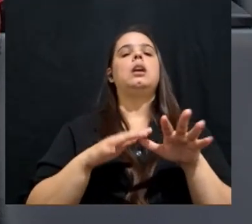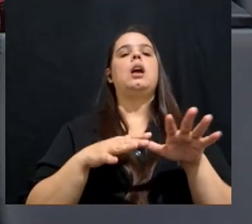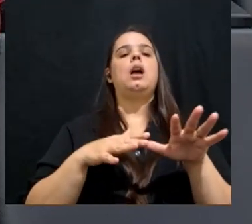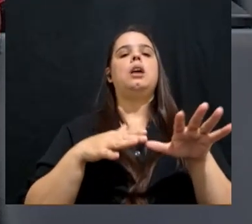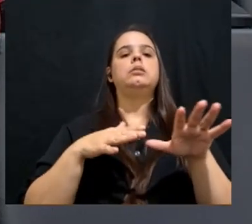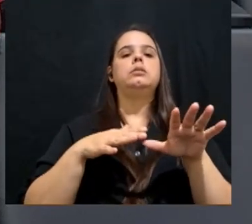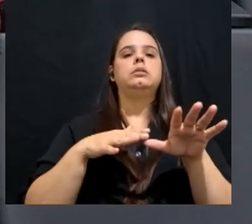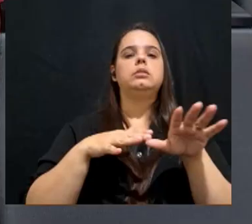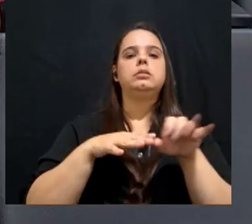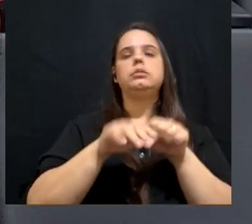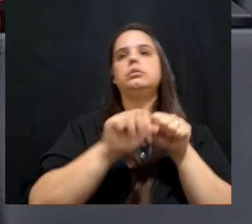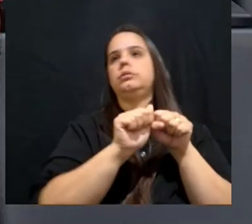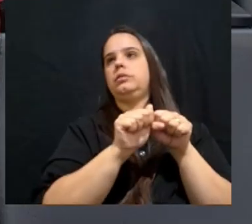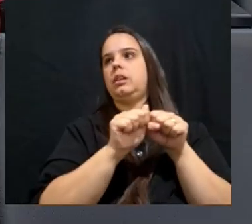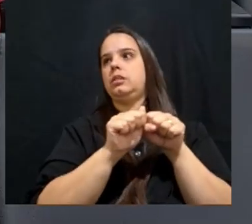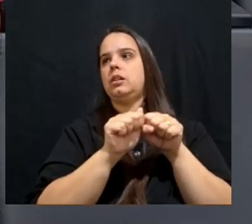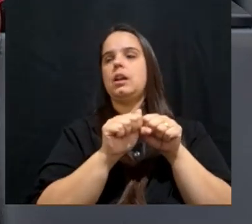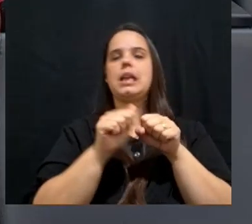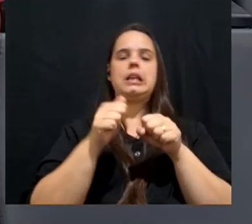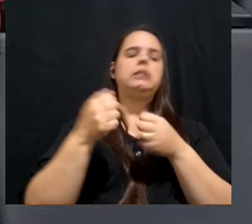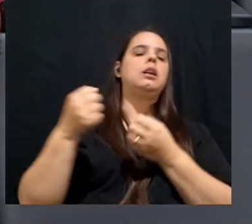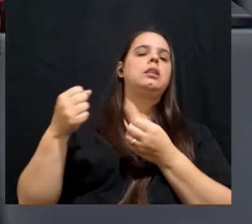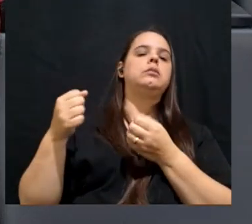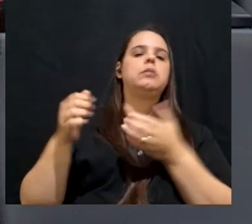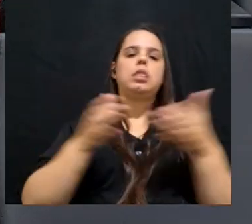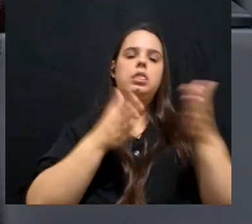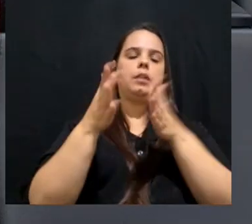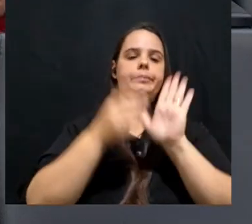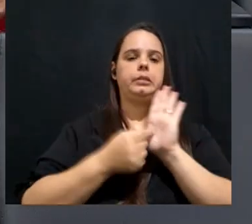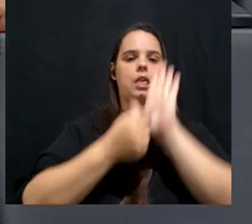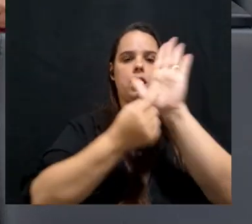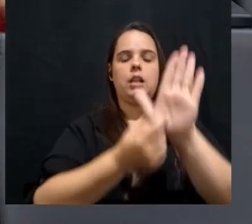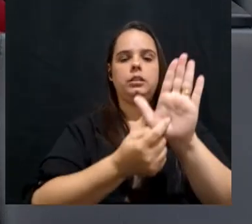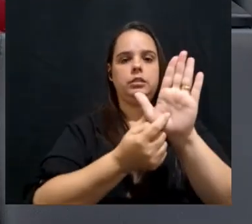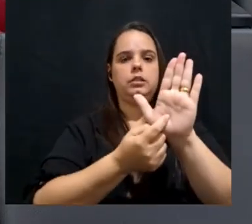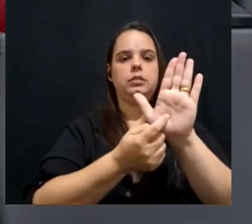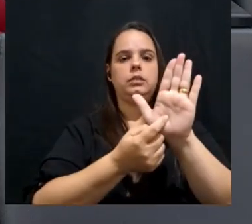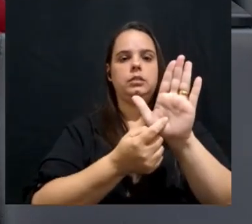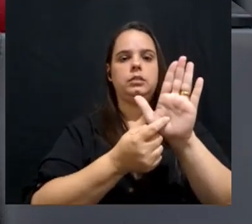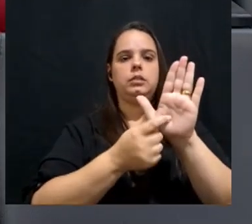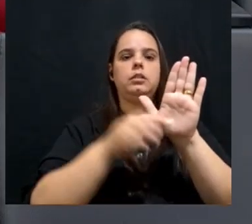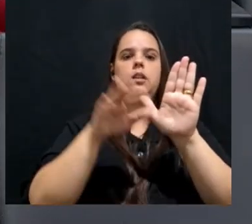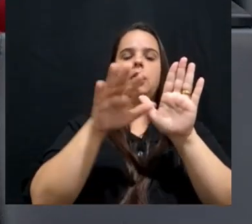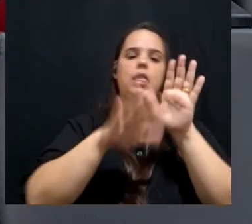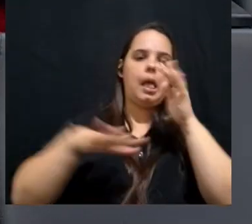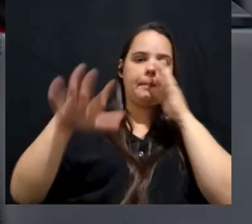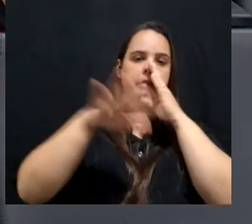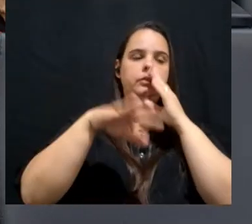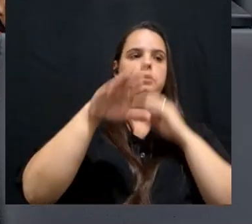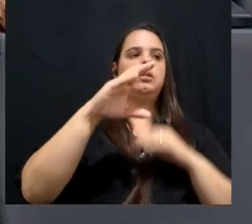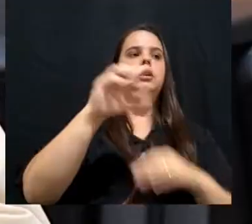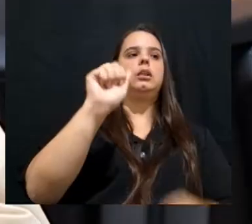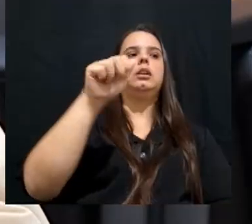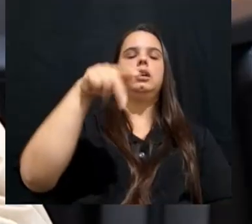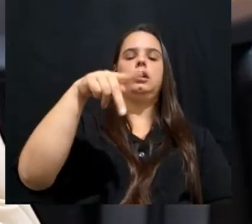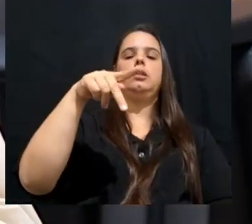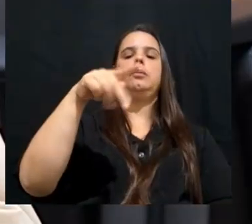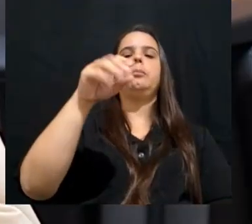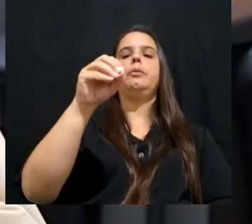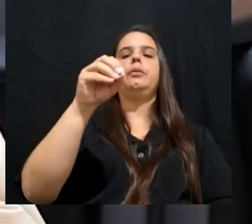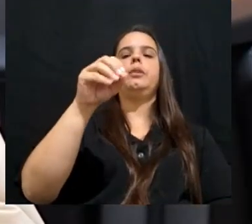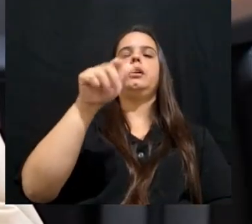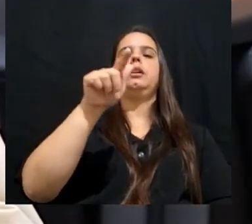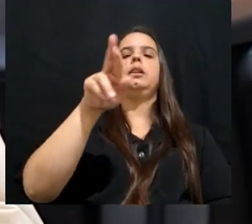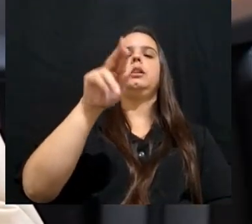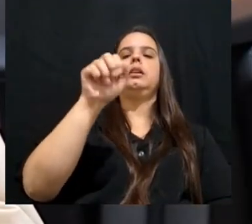caminhos da capacitação e o anúncio da Praça da Cidadania no Campo Grande, falando ainda do distrito. Olha, a carreta